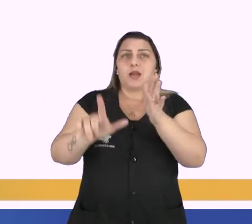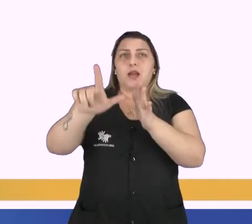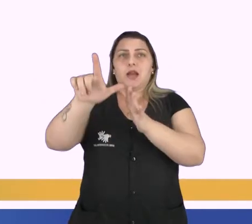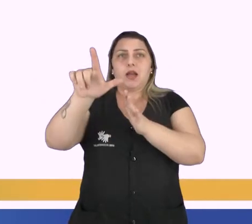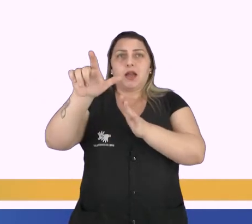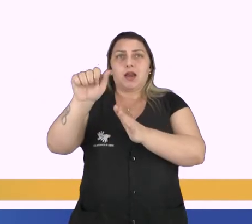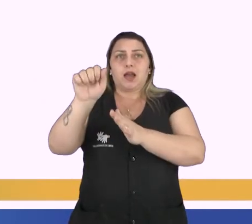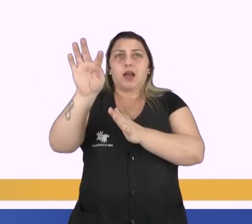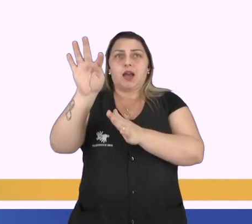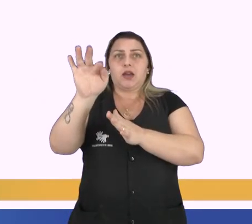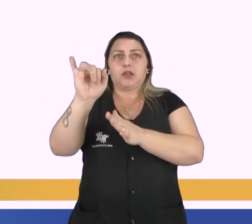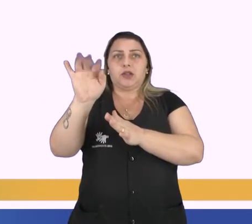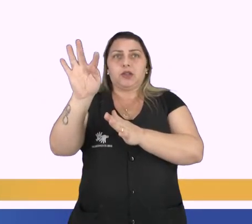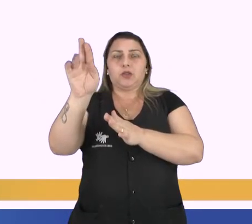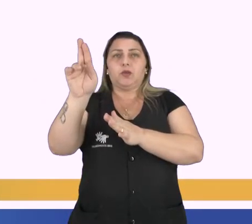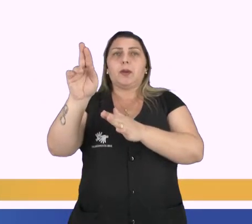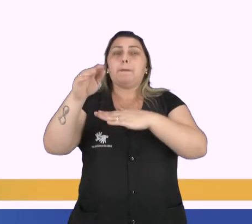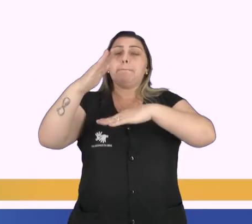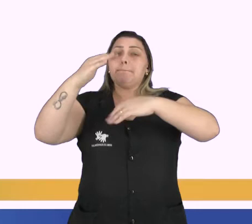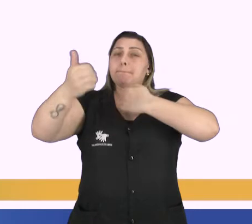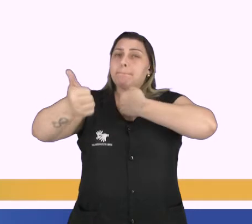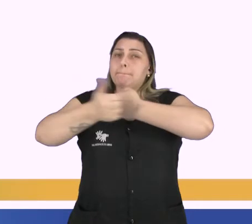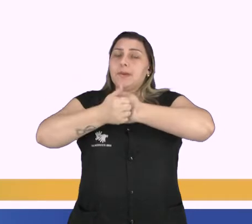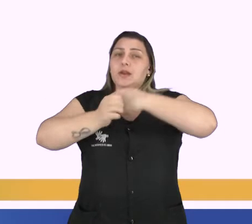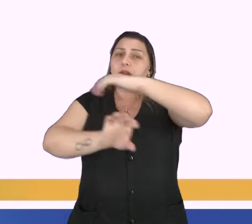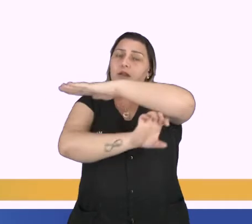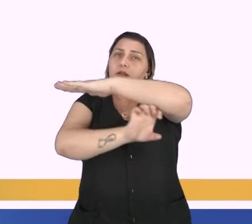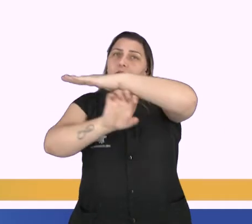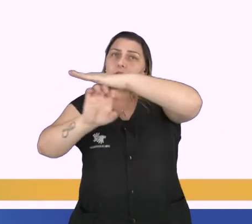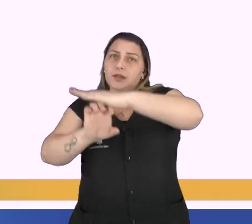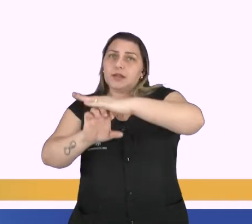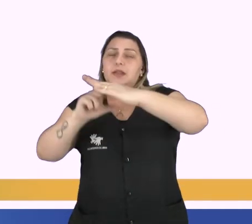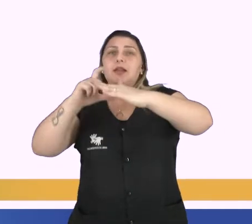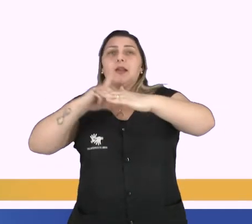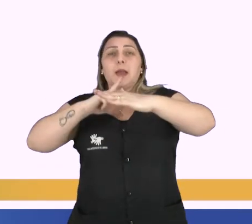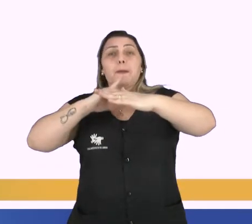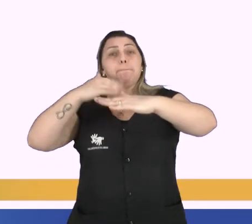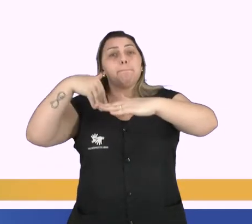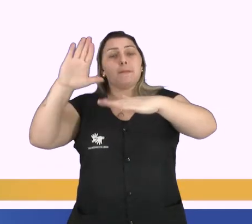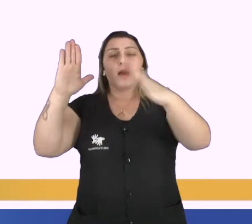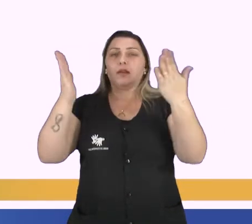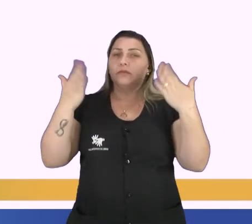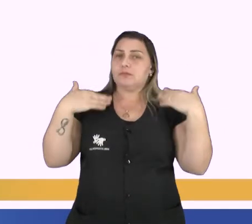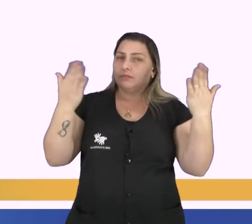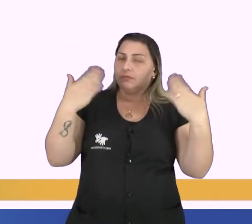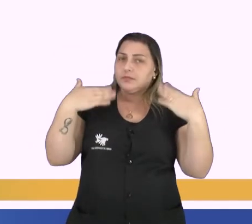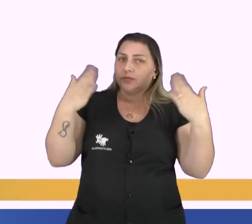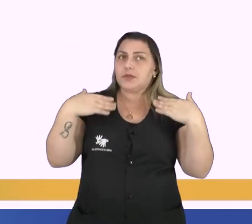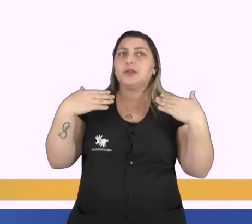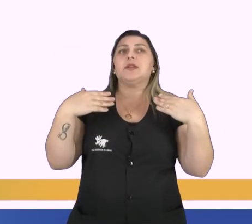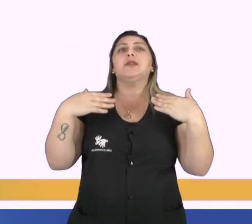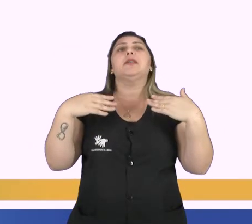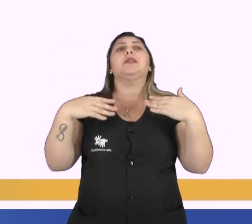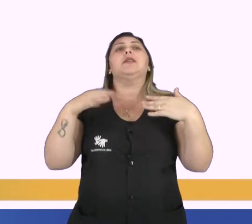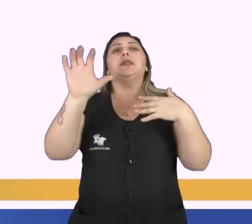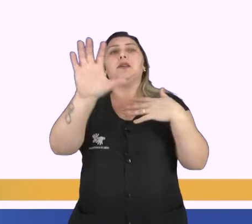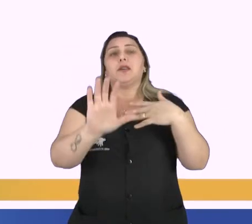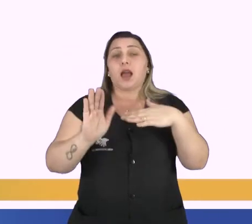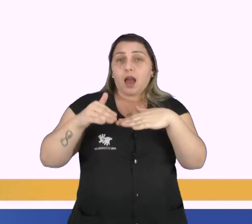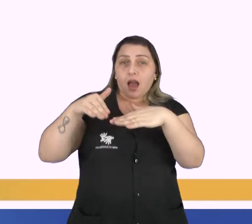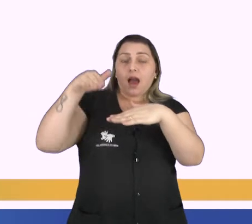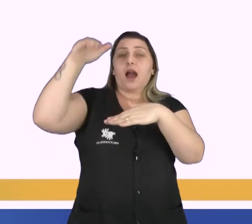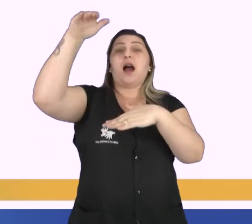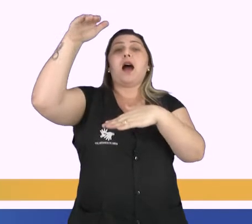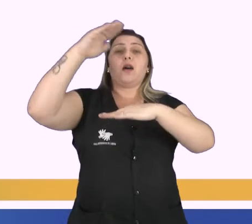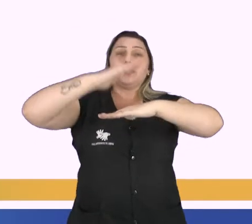latitude, ou seja, países que estão ali próximos da linha do Equador, costumam ter climas mais quentes. Enquanto regiões de alta latitude,